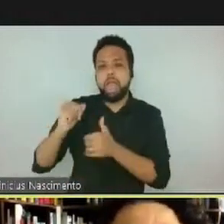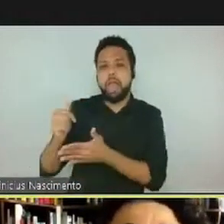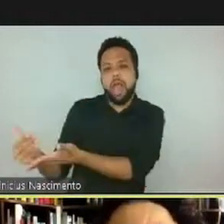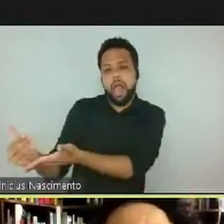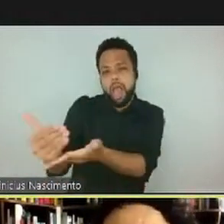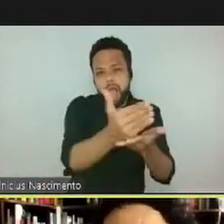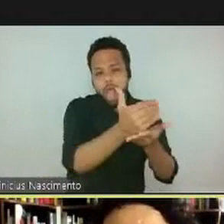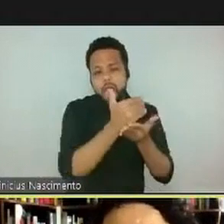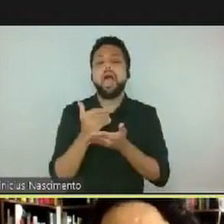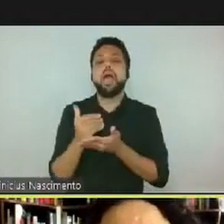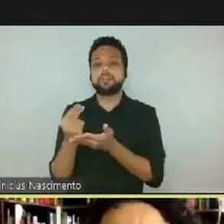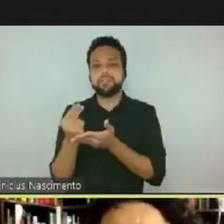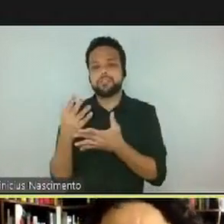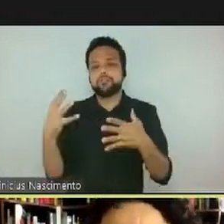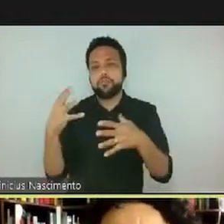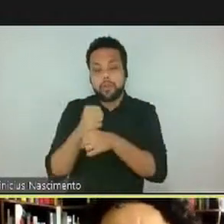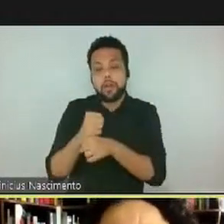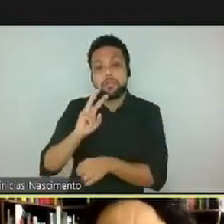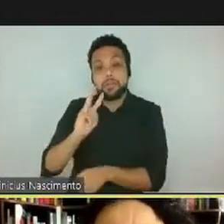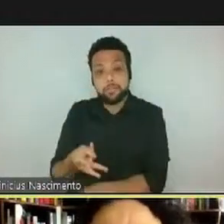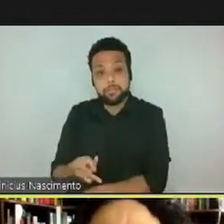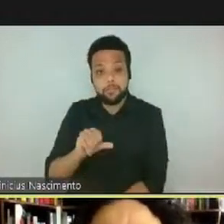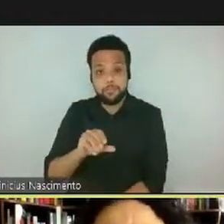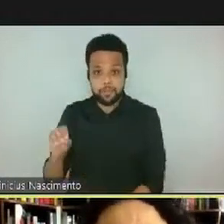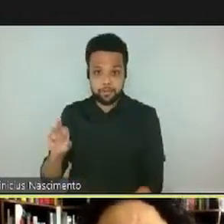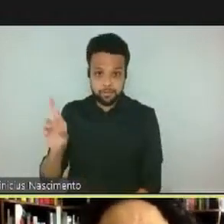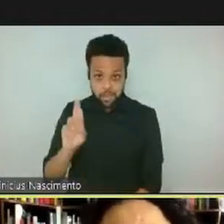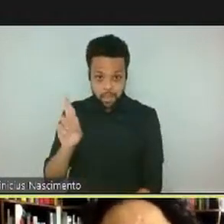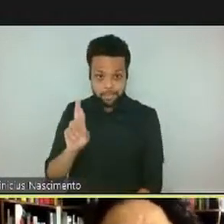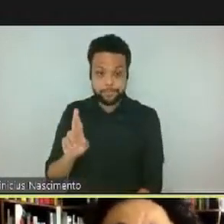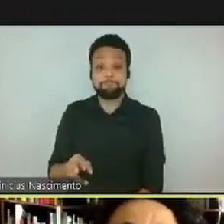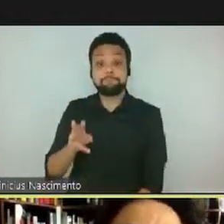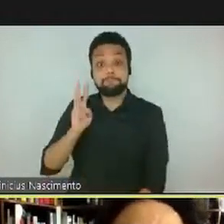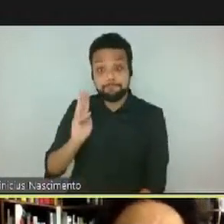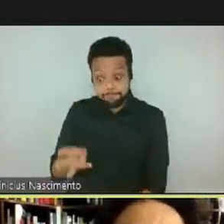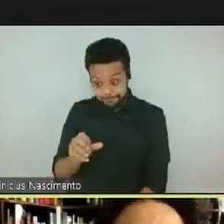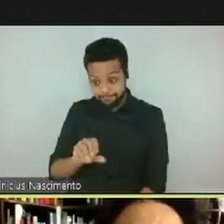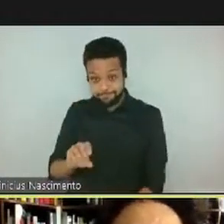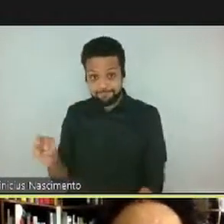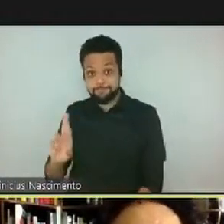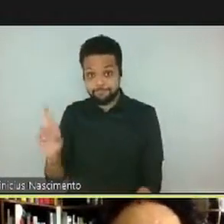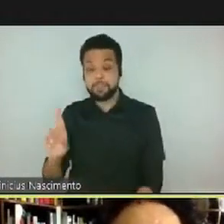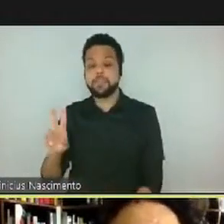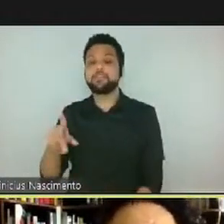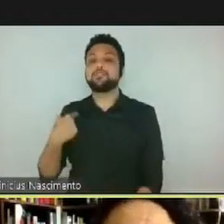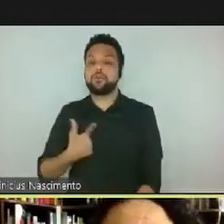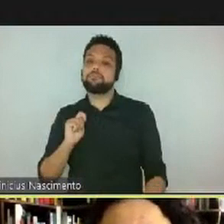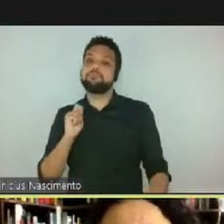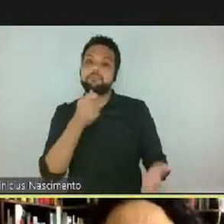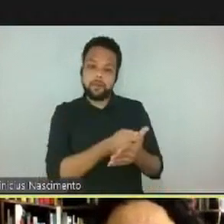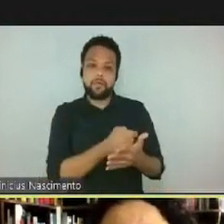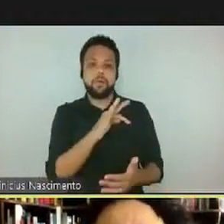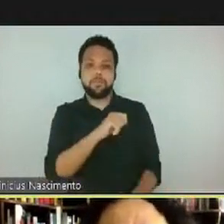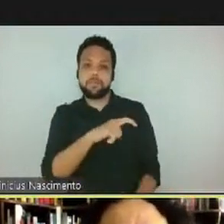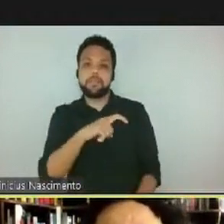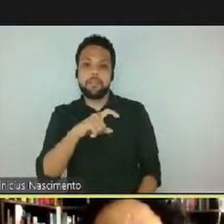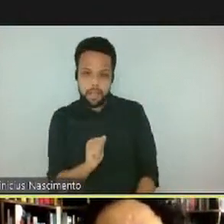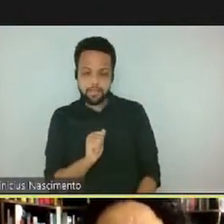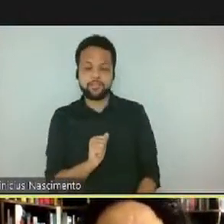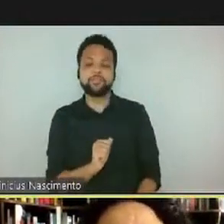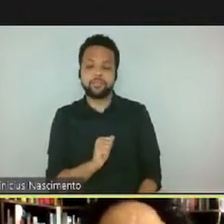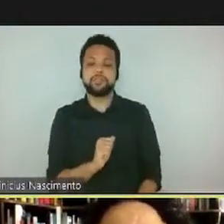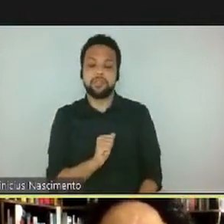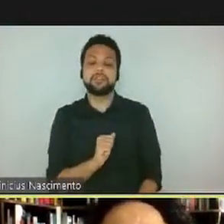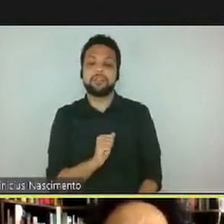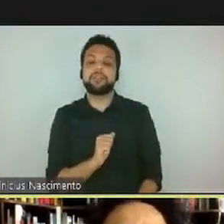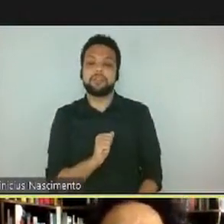arrecadar R$ 3.900. Com esse valor, nós pagamos a taxa administrativa da E-Solidar, que foi uma